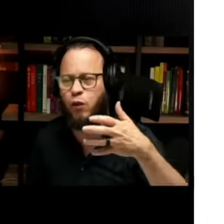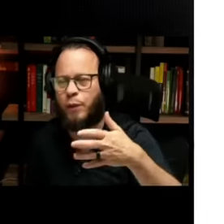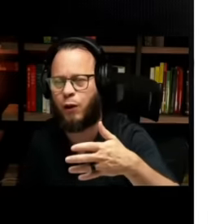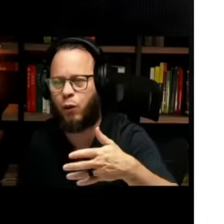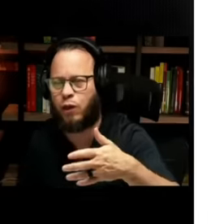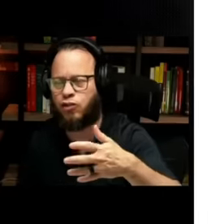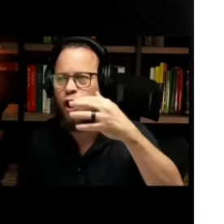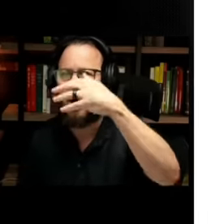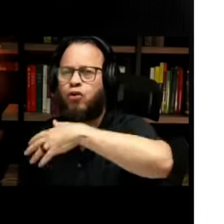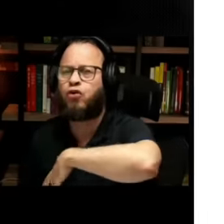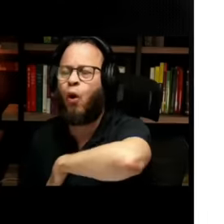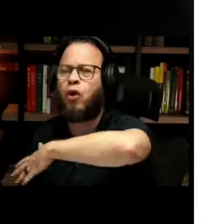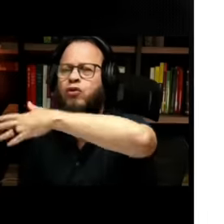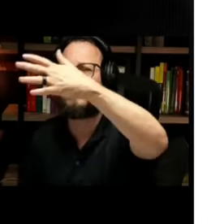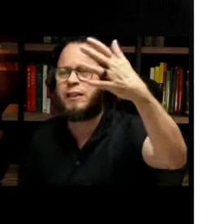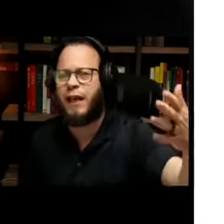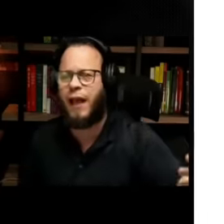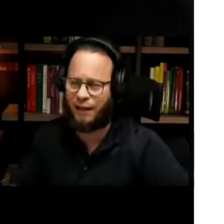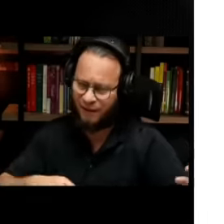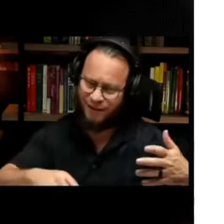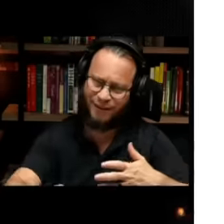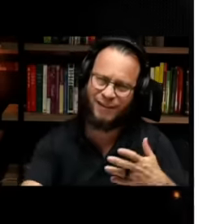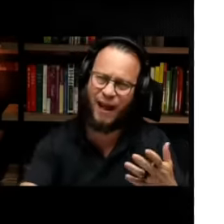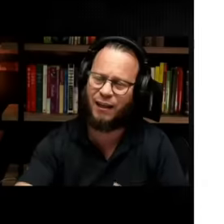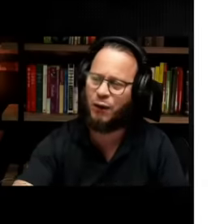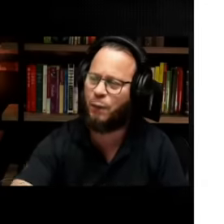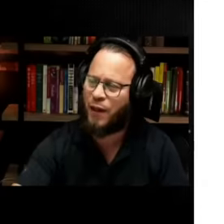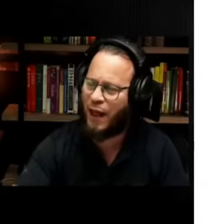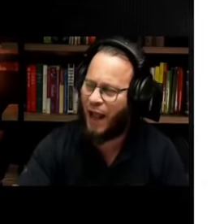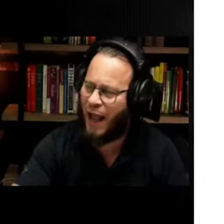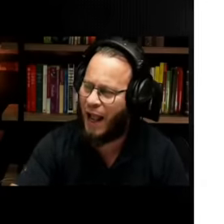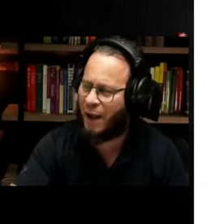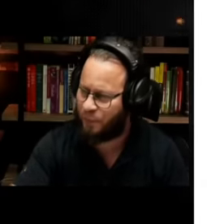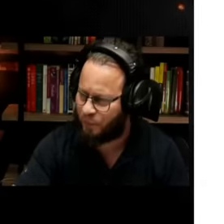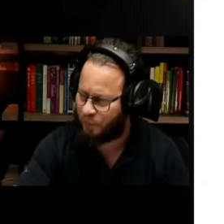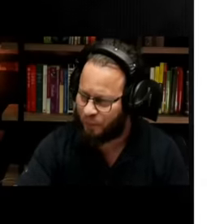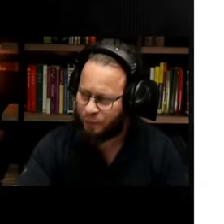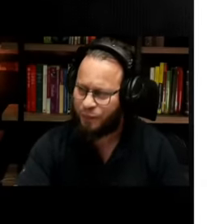nossa Suprema Corte, todos eles estariam